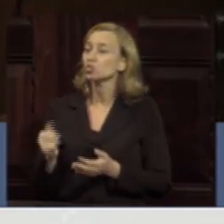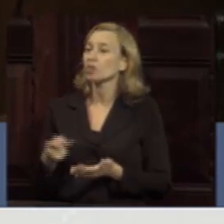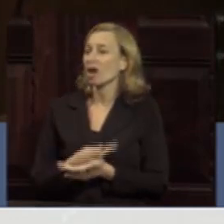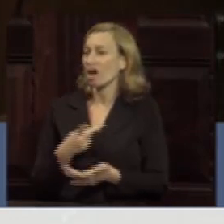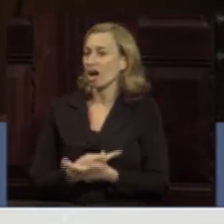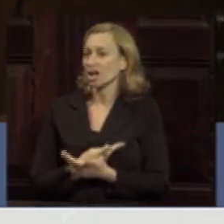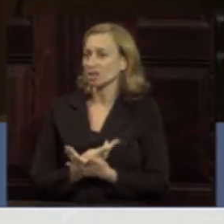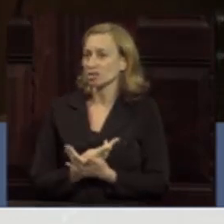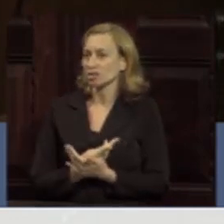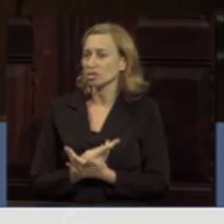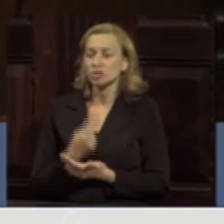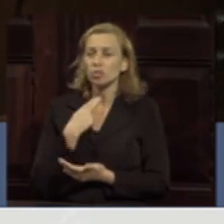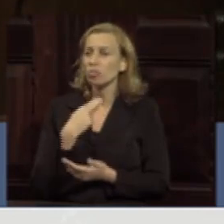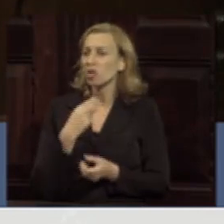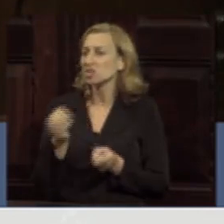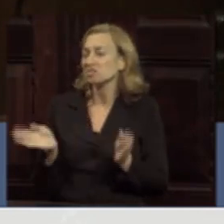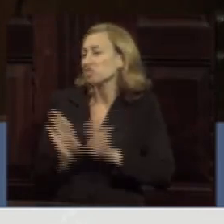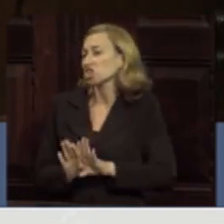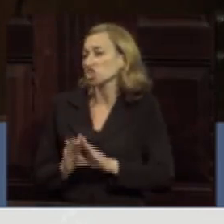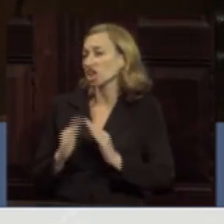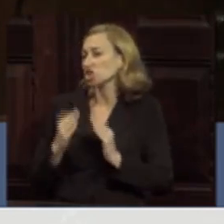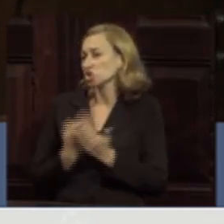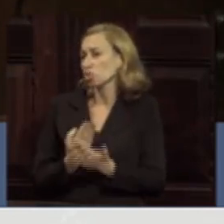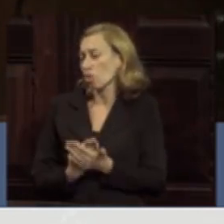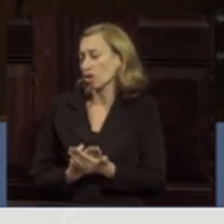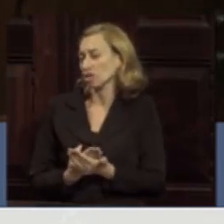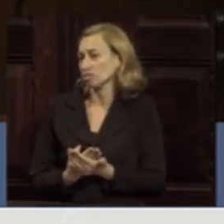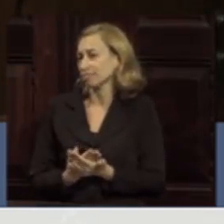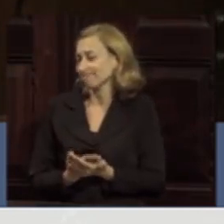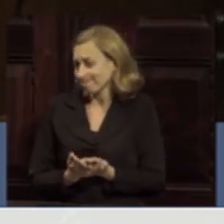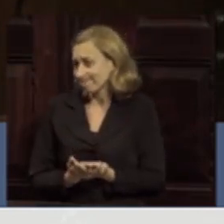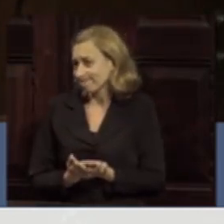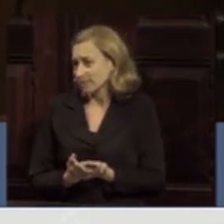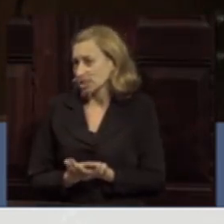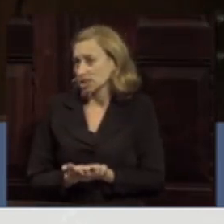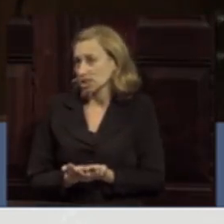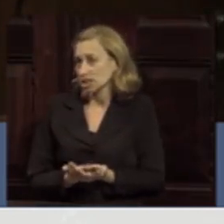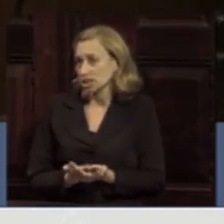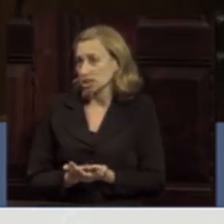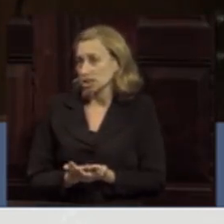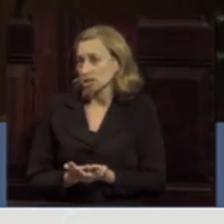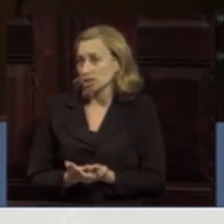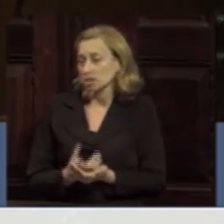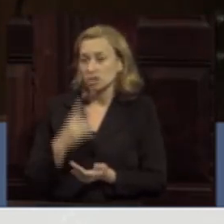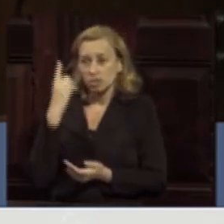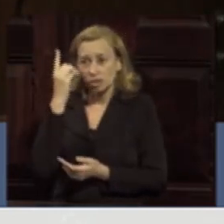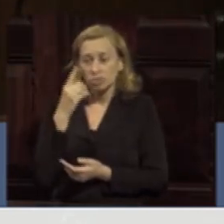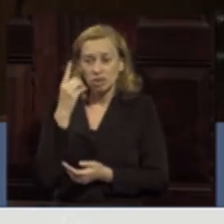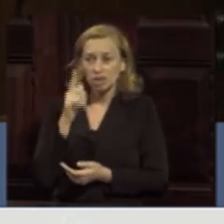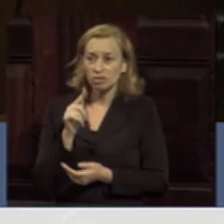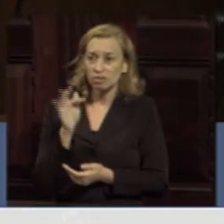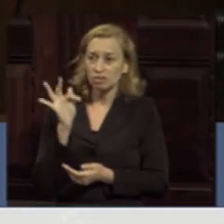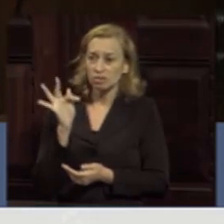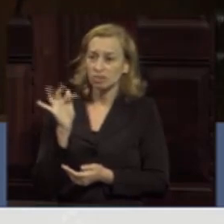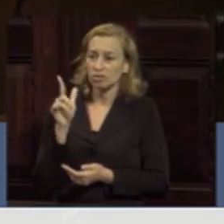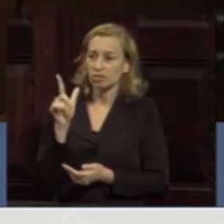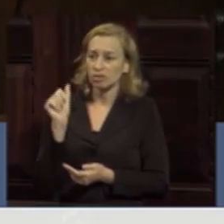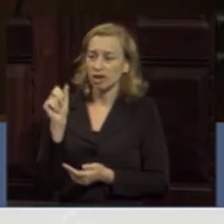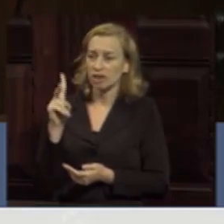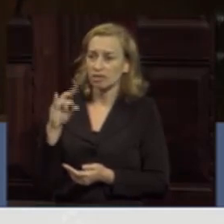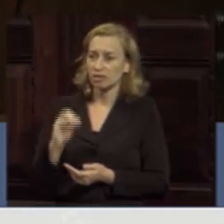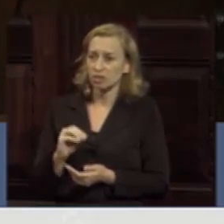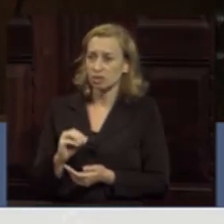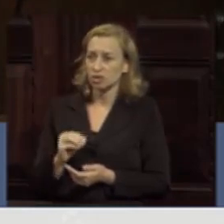partir do momento de um pronunciamento tão contundente, sei da competência do vereador, do deputado Flávio Serafini, vou levar isso